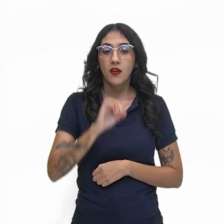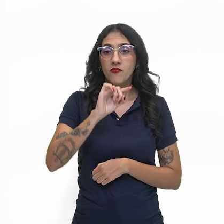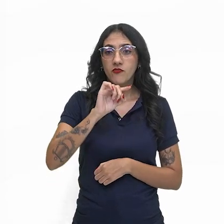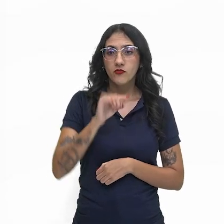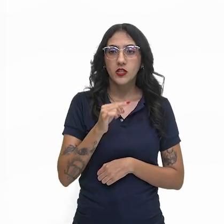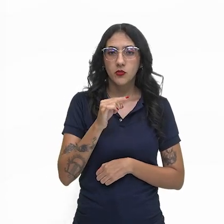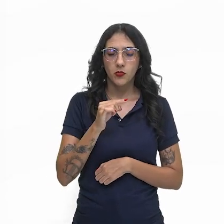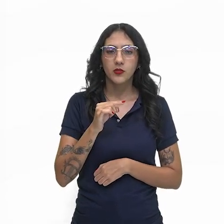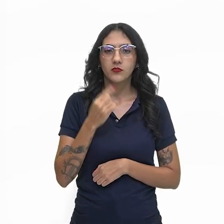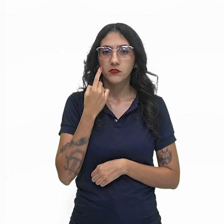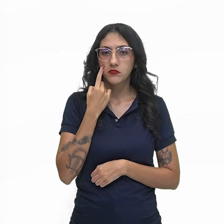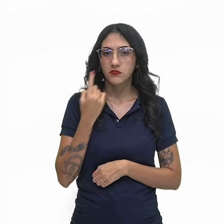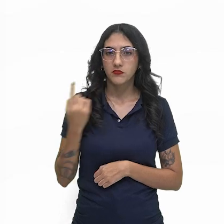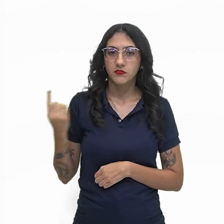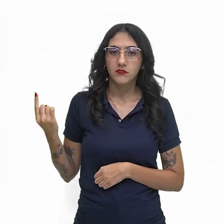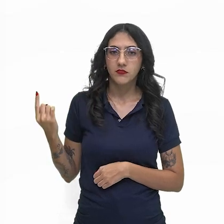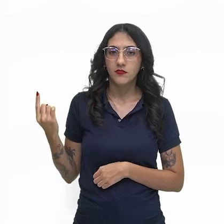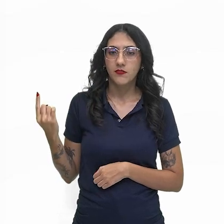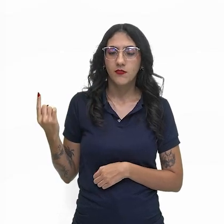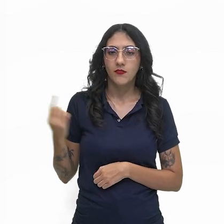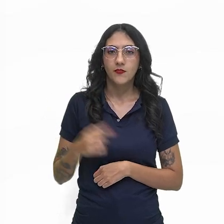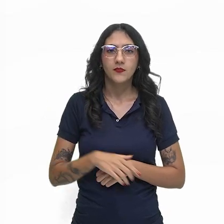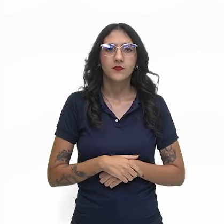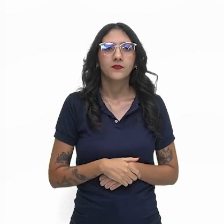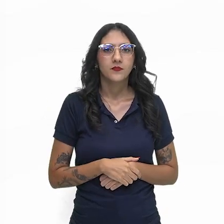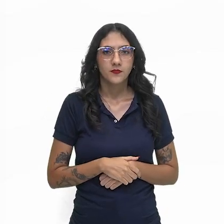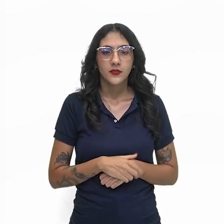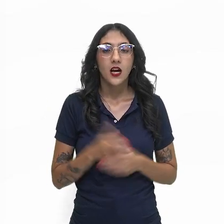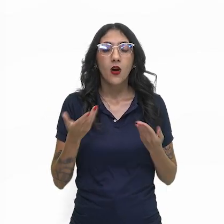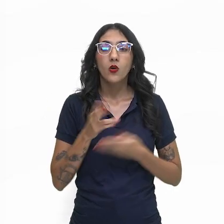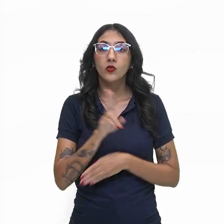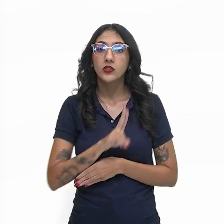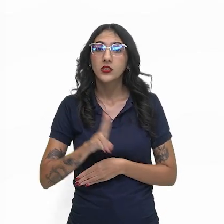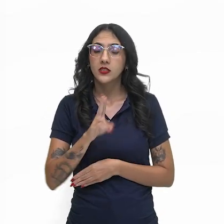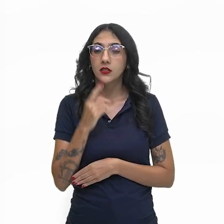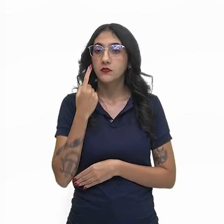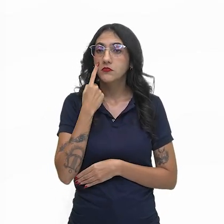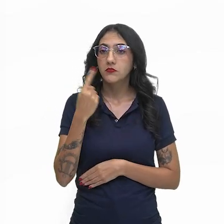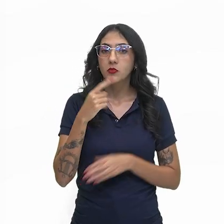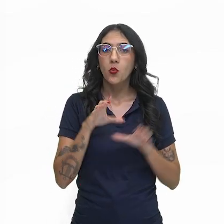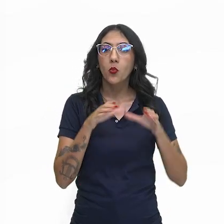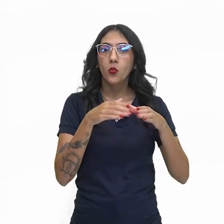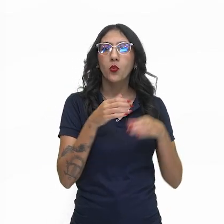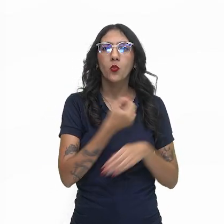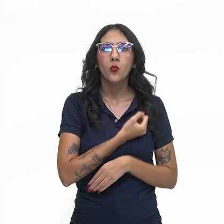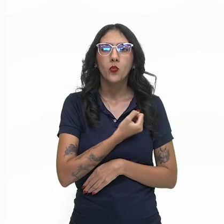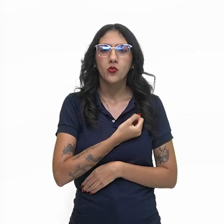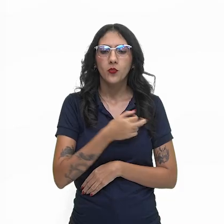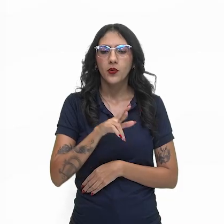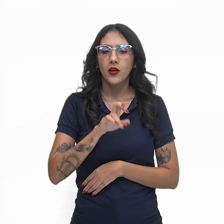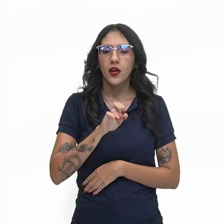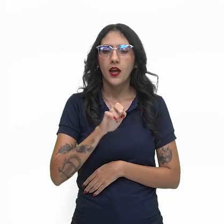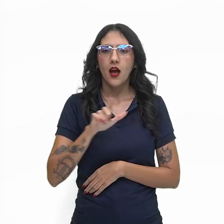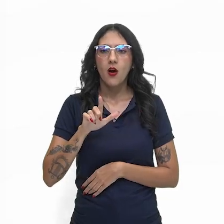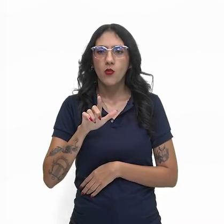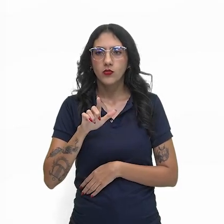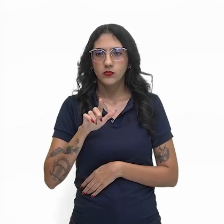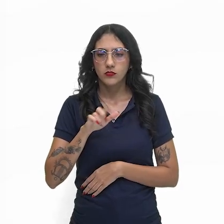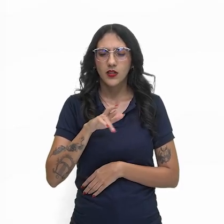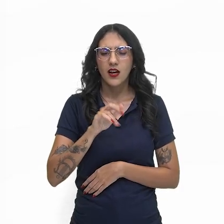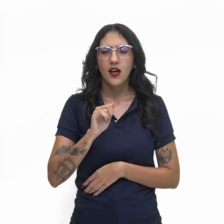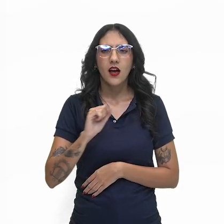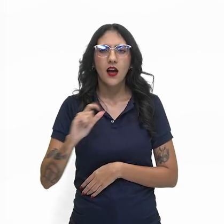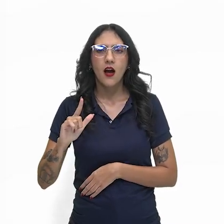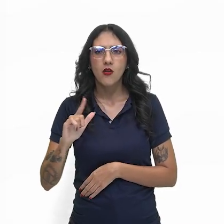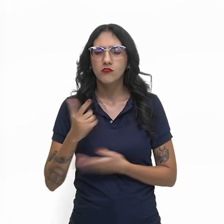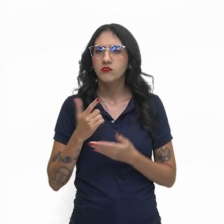aí. O arredondamento de um número real, vejam que ele é um número real. E logo você